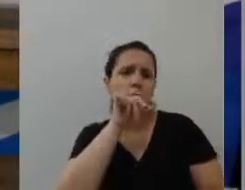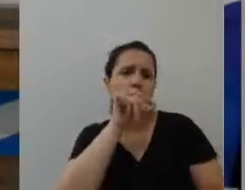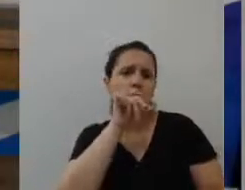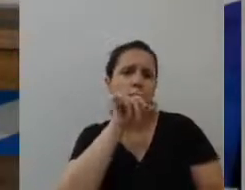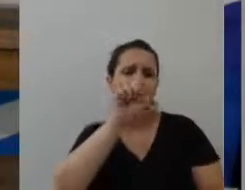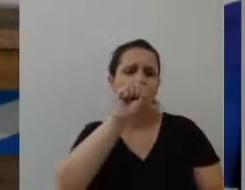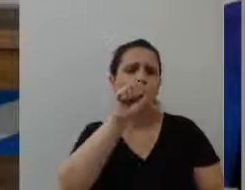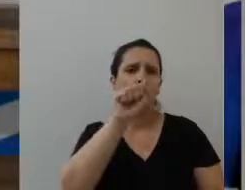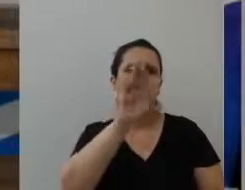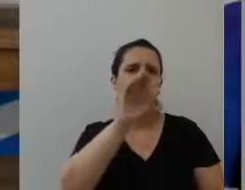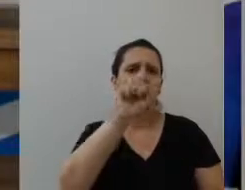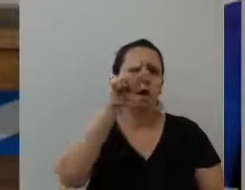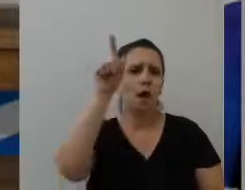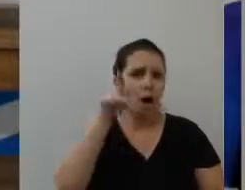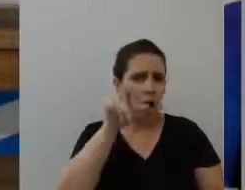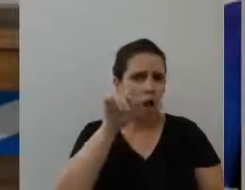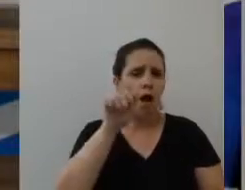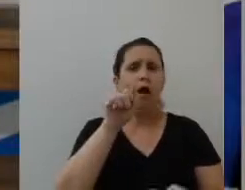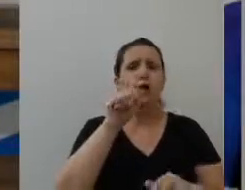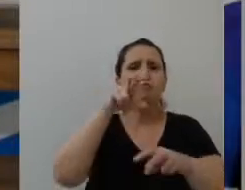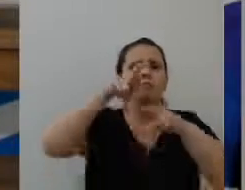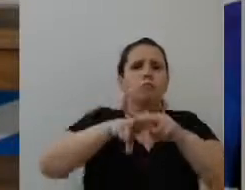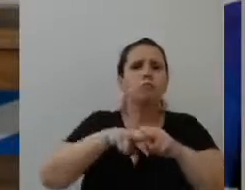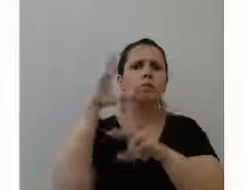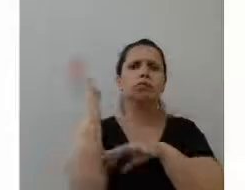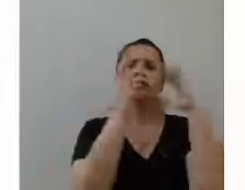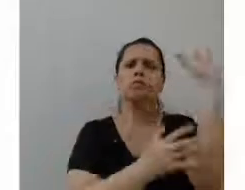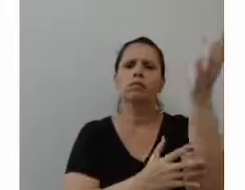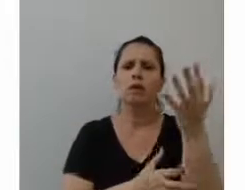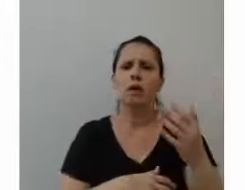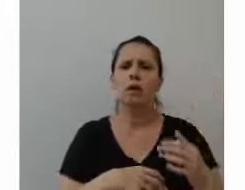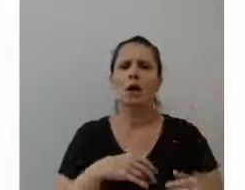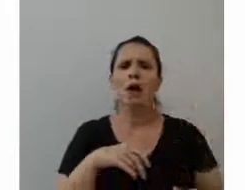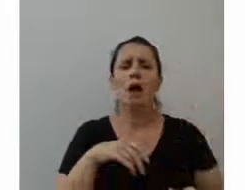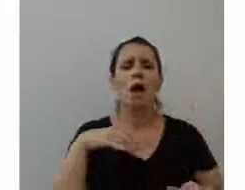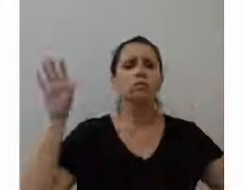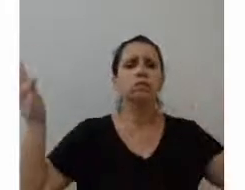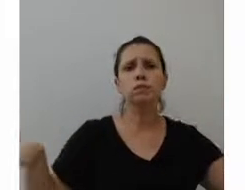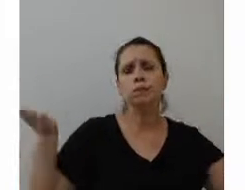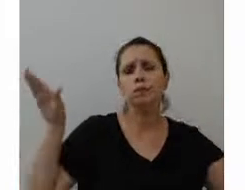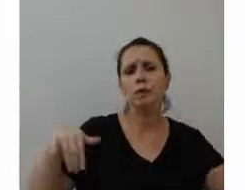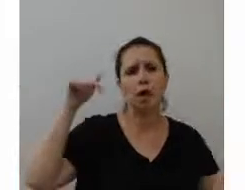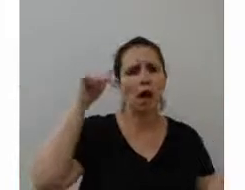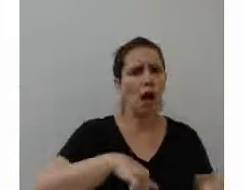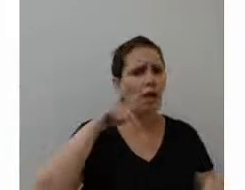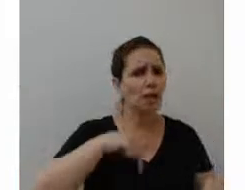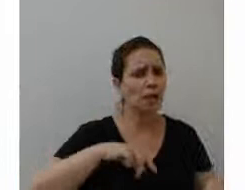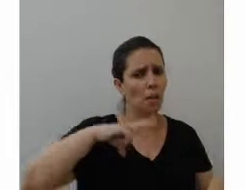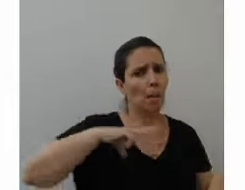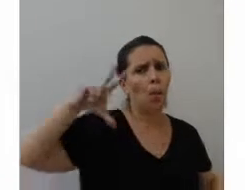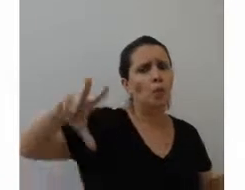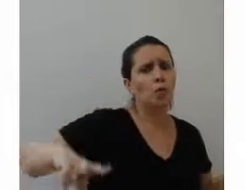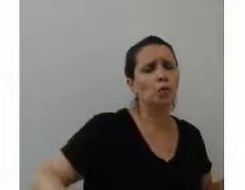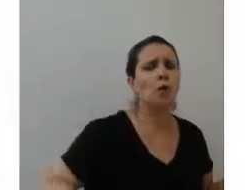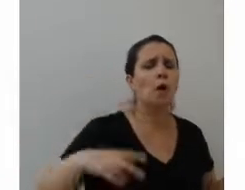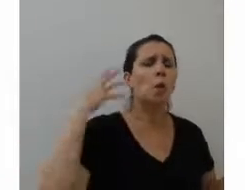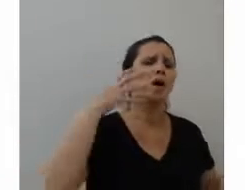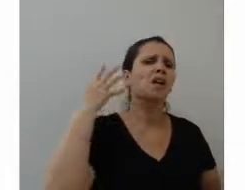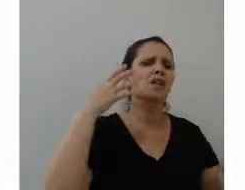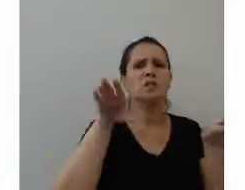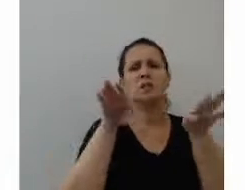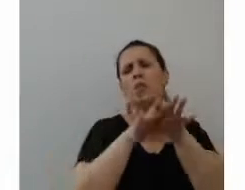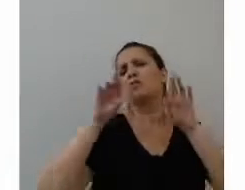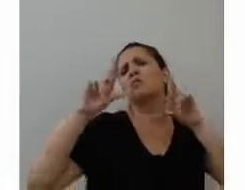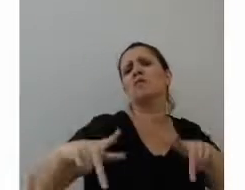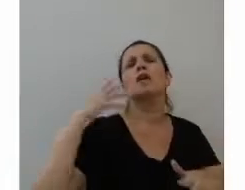uma idealização dessa situação, né? As aves que aqui em Portugal gorjeiam, onde eles estavam, não gorjeiam